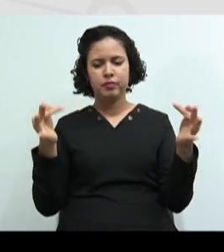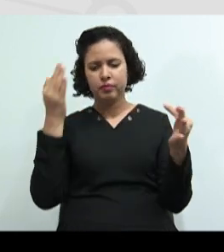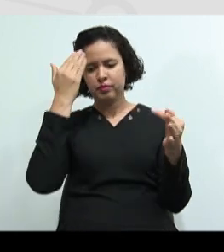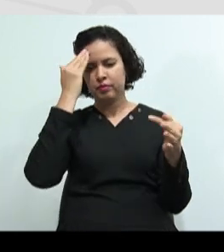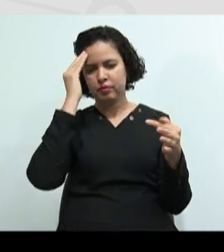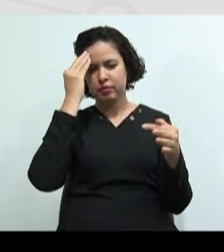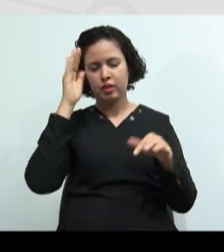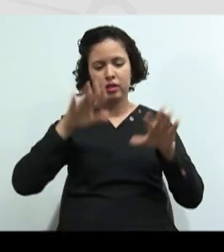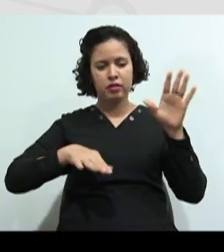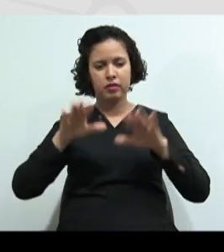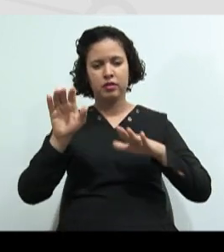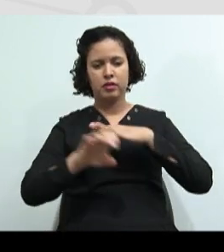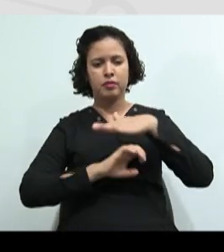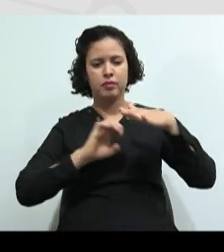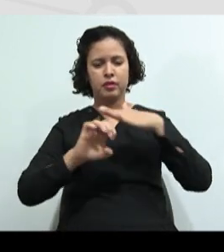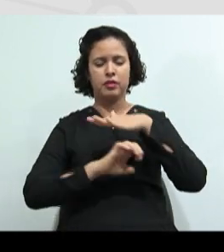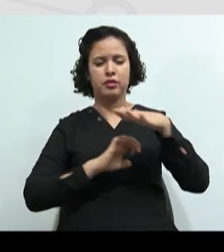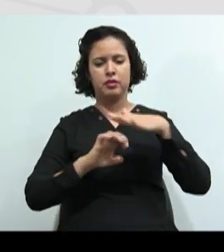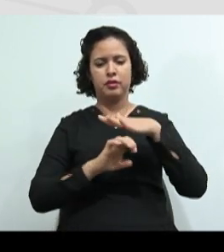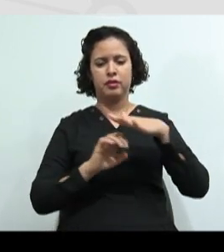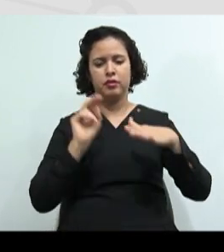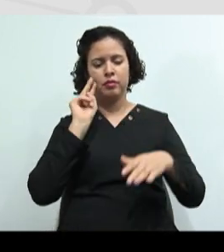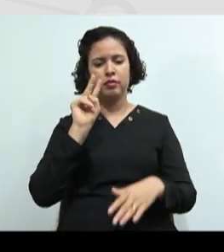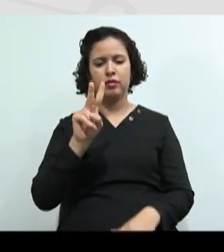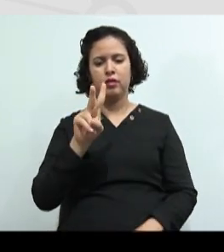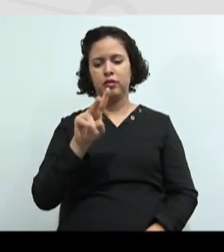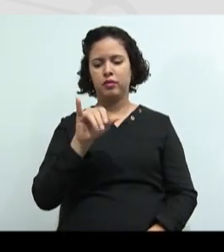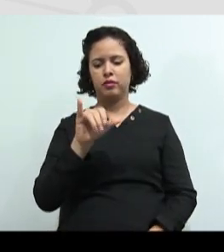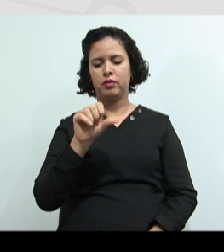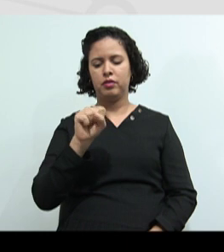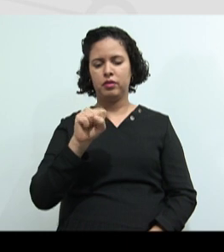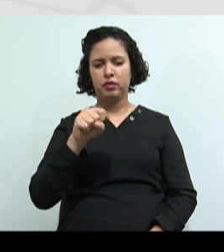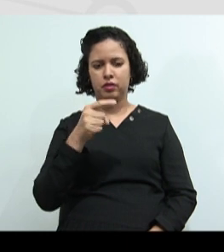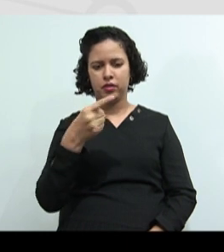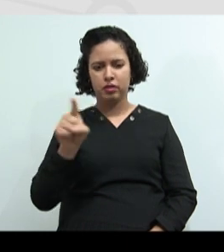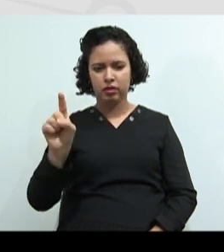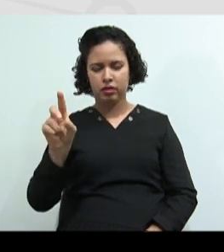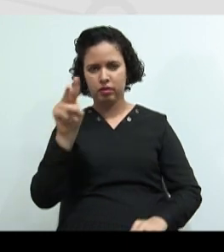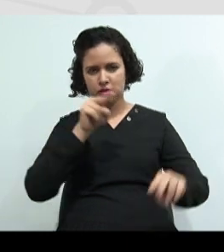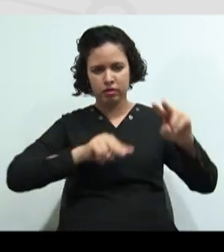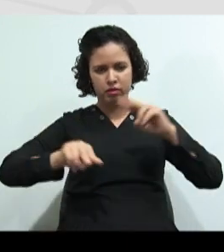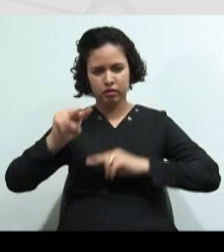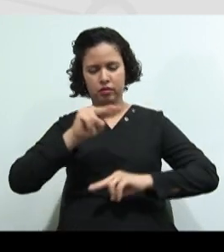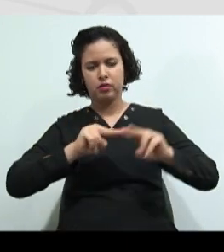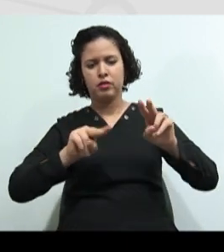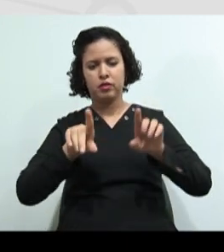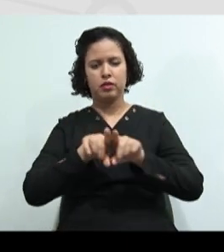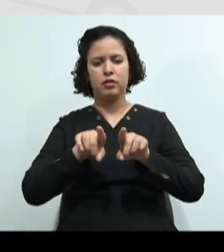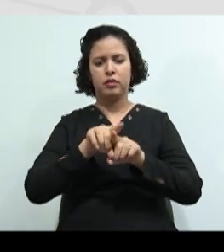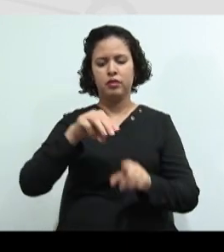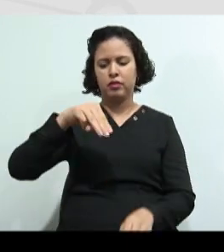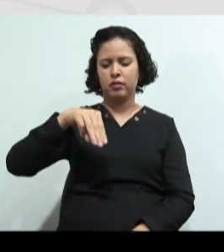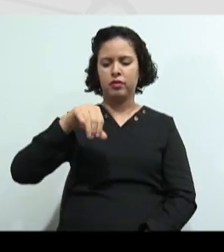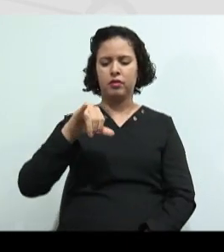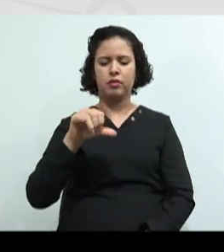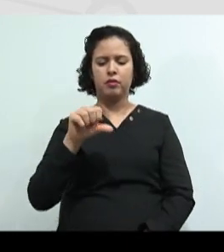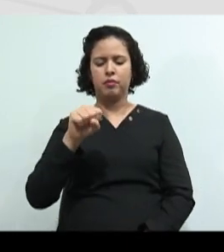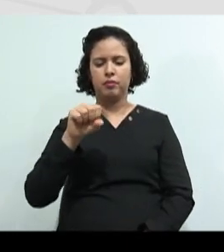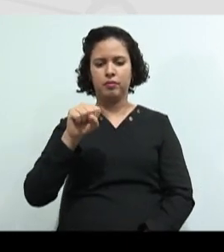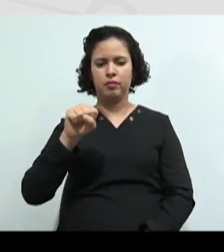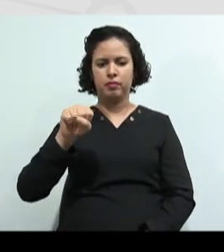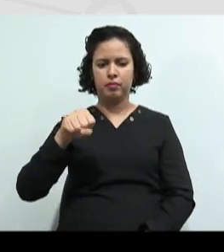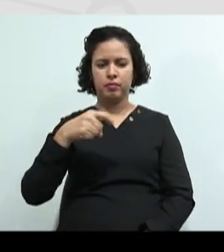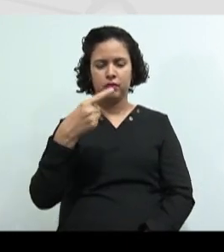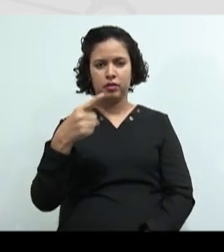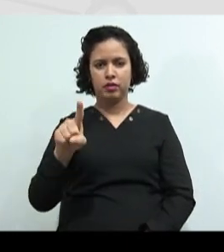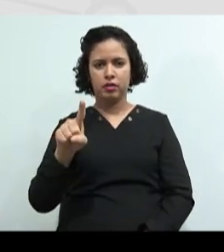Muitas vezes as organizações elas trazem aqui a visão e a missão da empresa no topo do mapa estratégico, exatamente para mostrar onde se